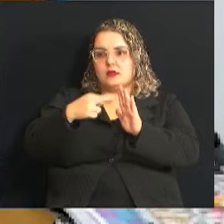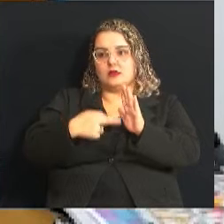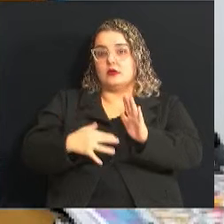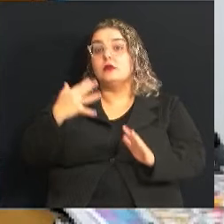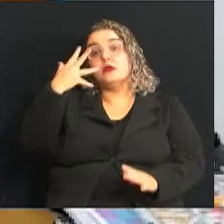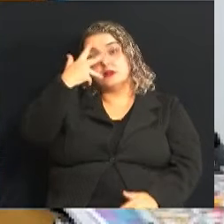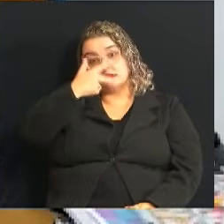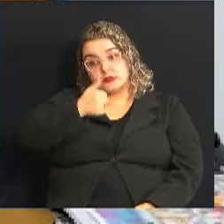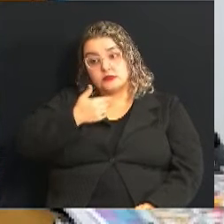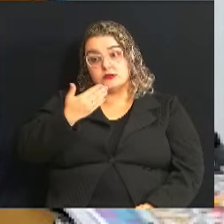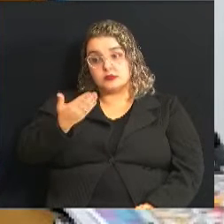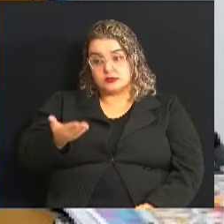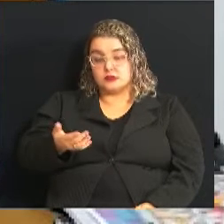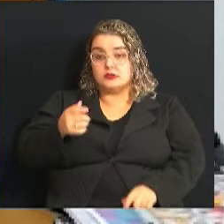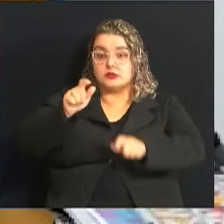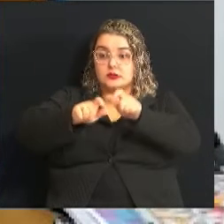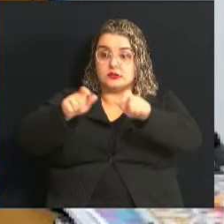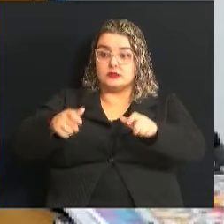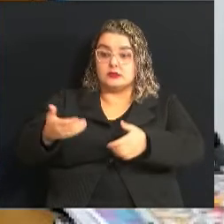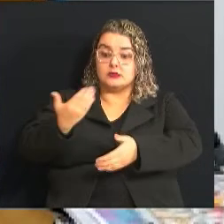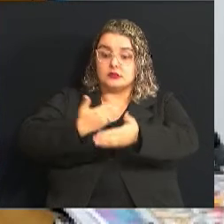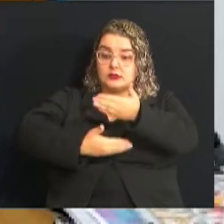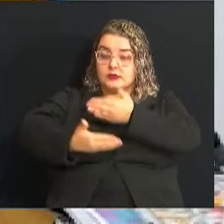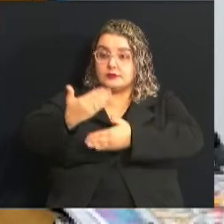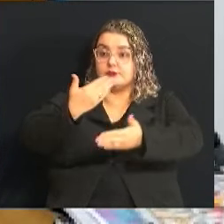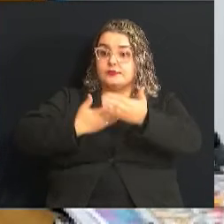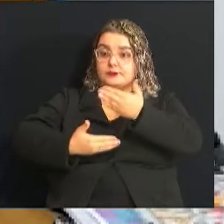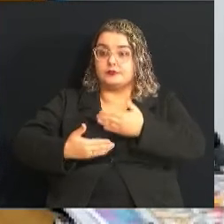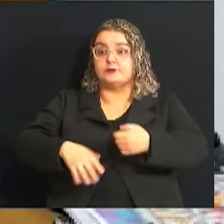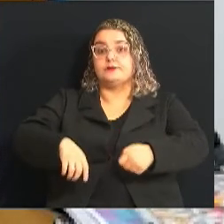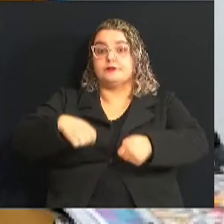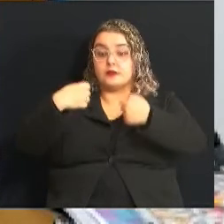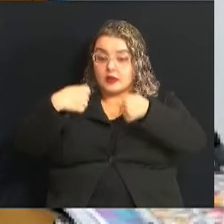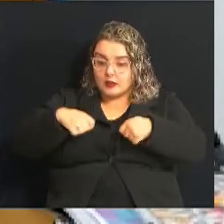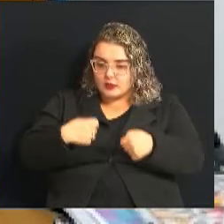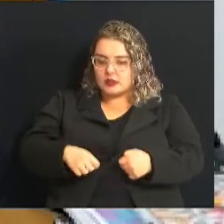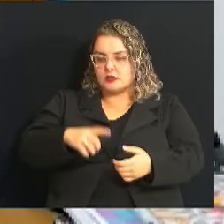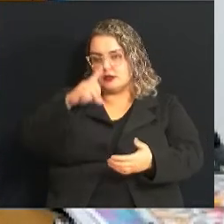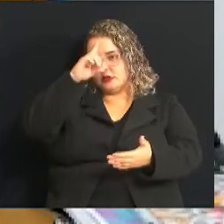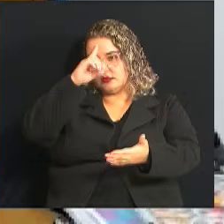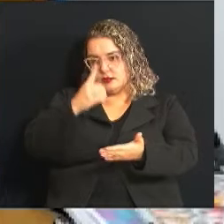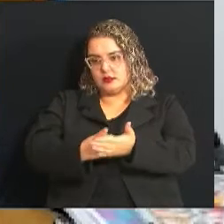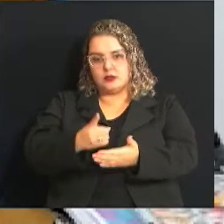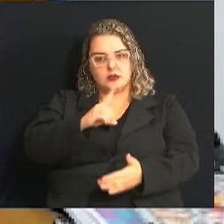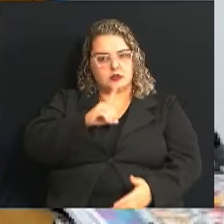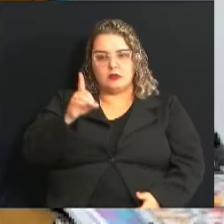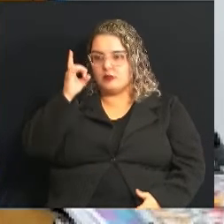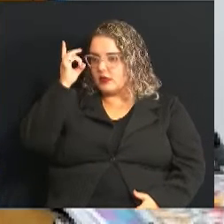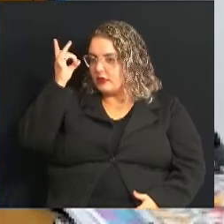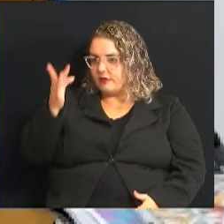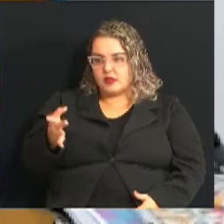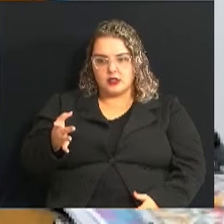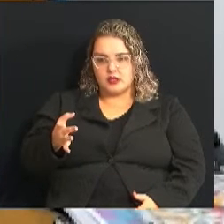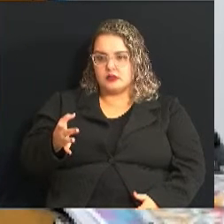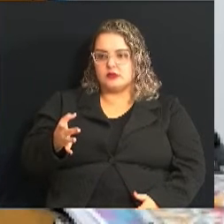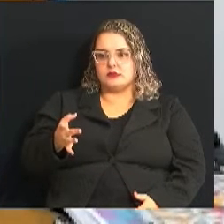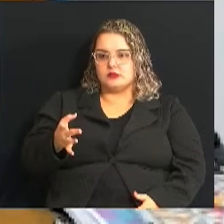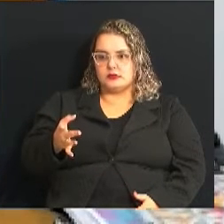ali, das pessoas compartilharem que teve que tomar essa decisão. Não é uma decisão fácil, mas eu sempre trago para as